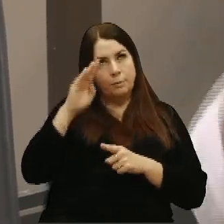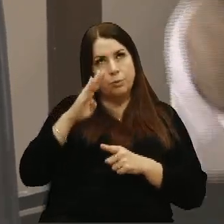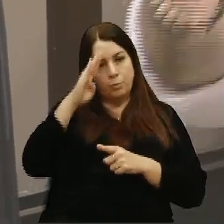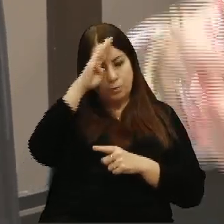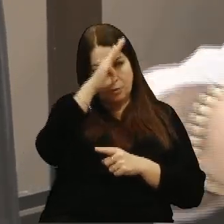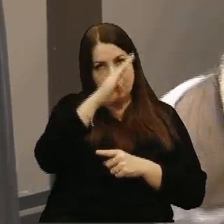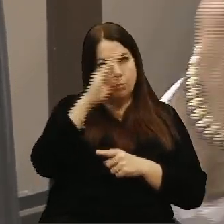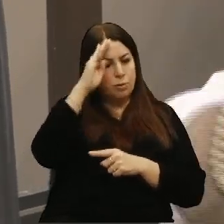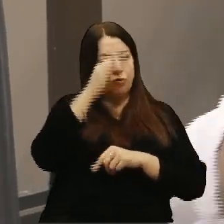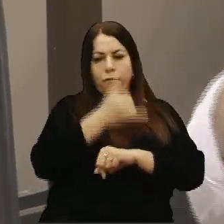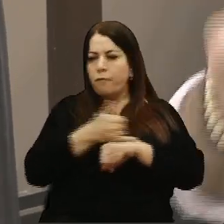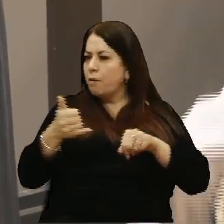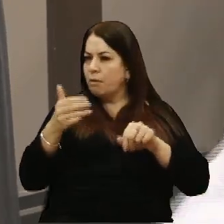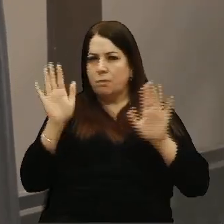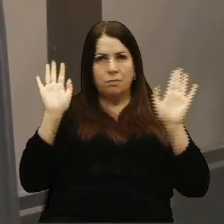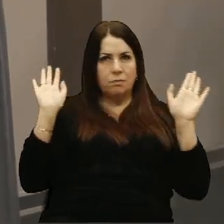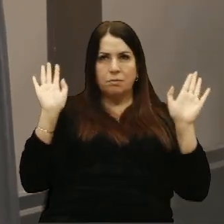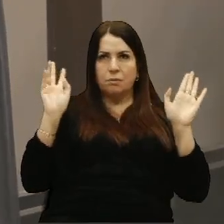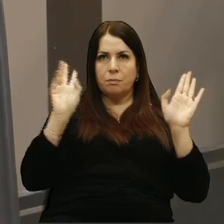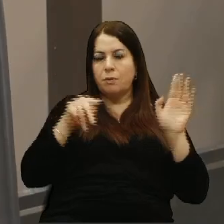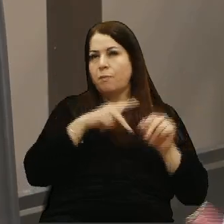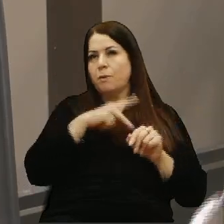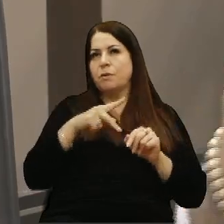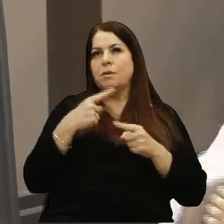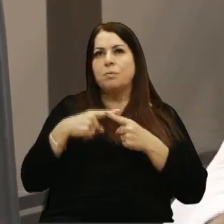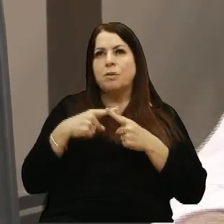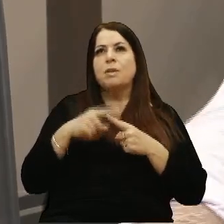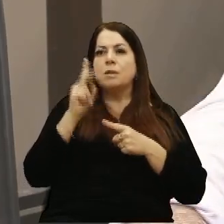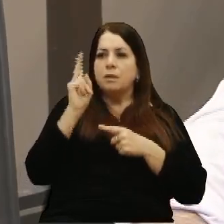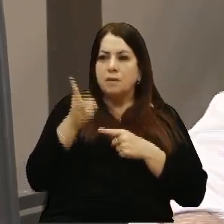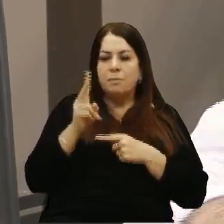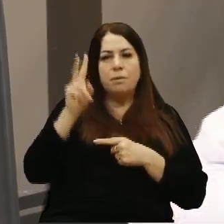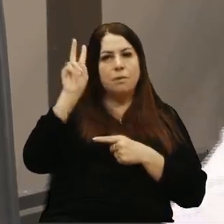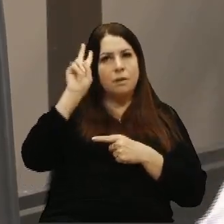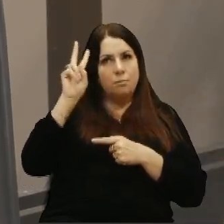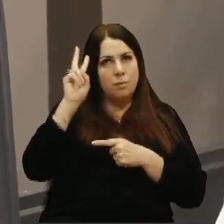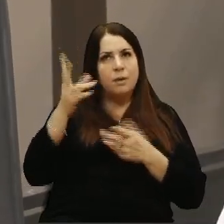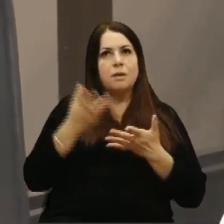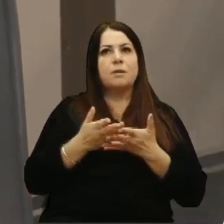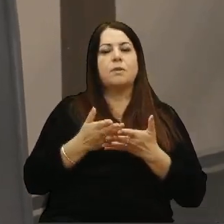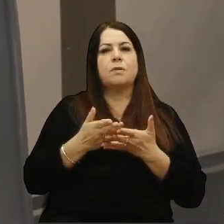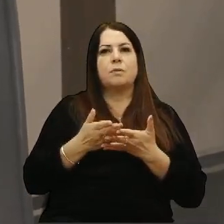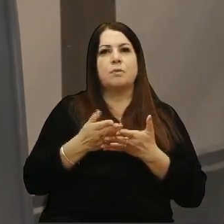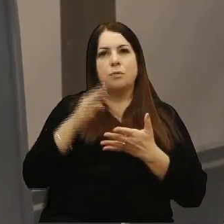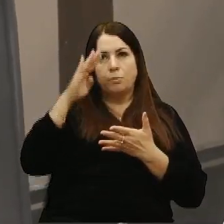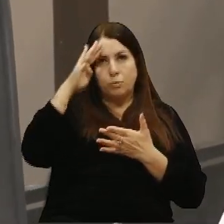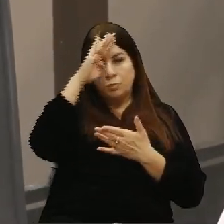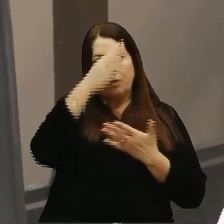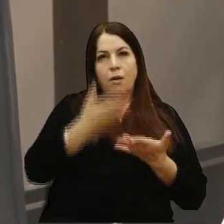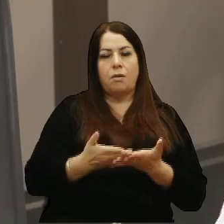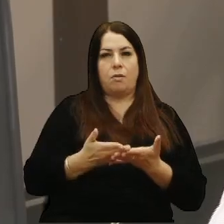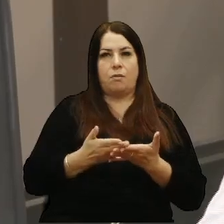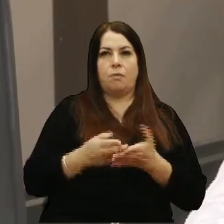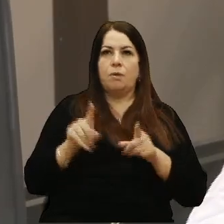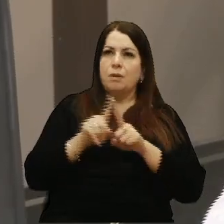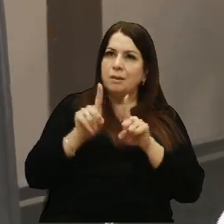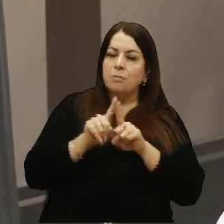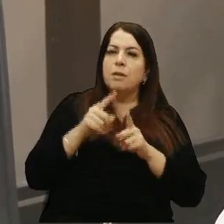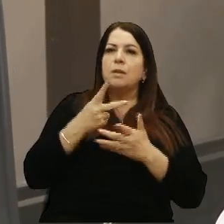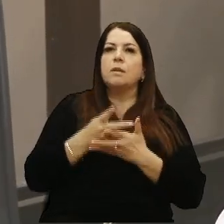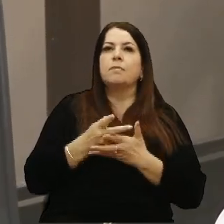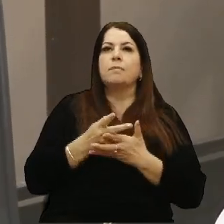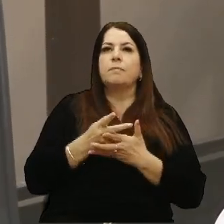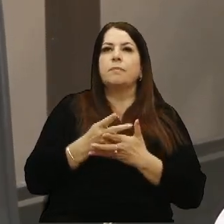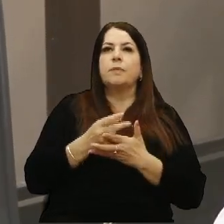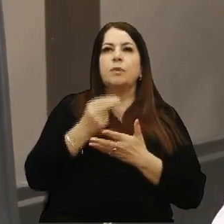Bolsonaro. O Bolsonaro já foi, já passou, não é mais nosso presidente. Por que estão sempre lembrando o Bolsonaro? E também eu acho que